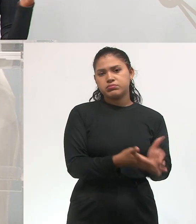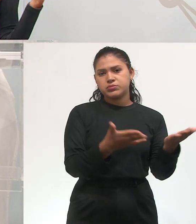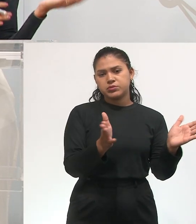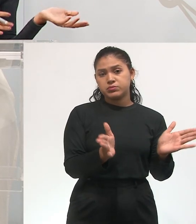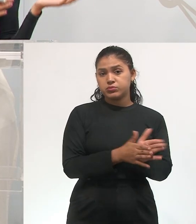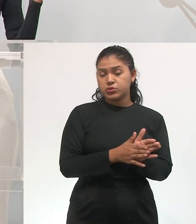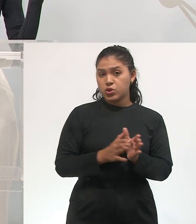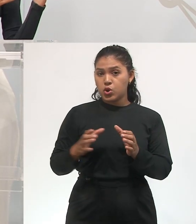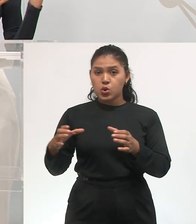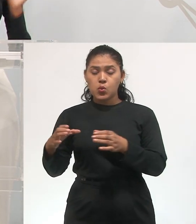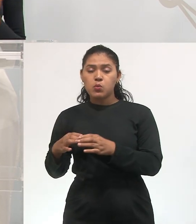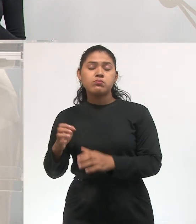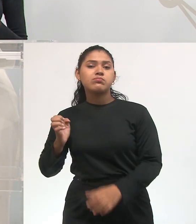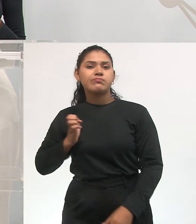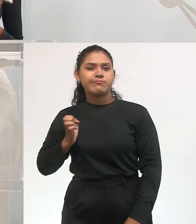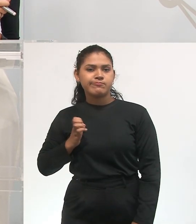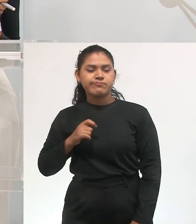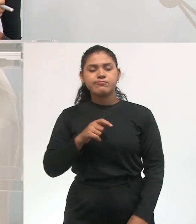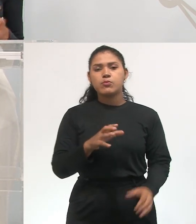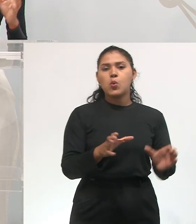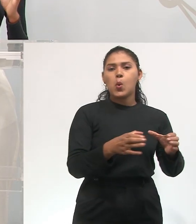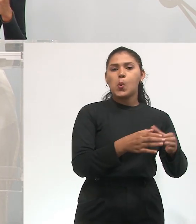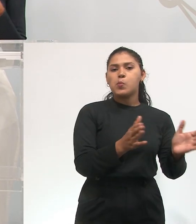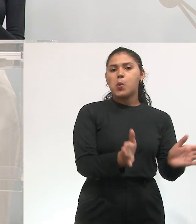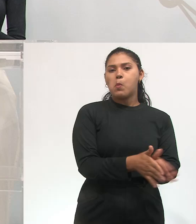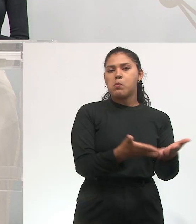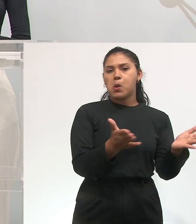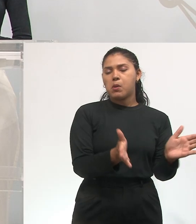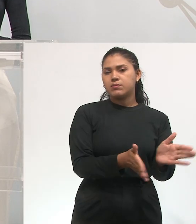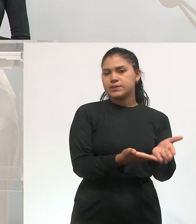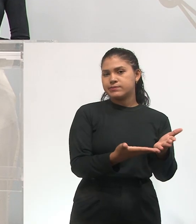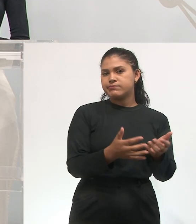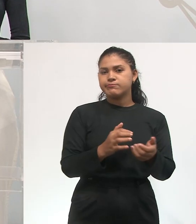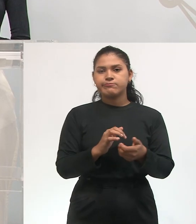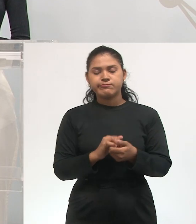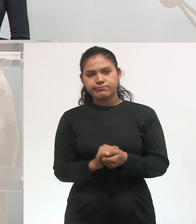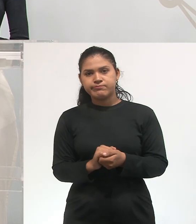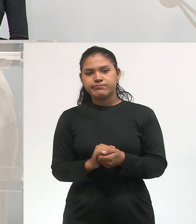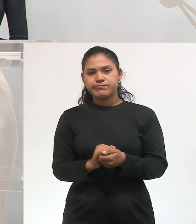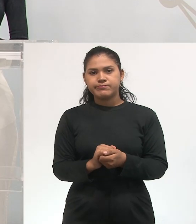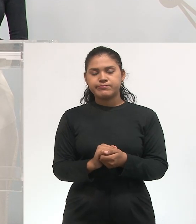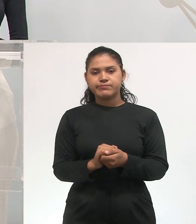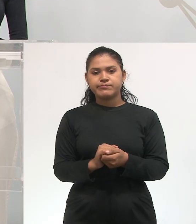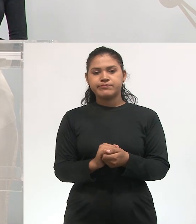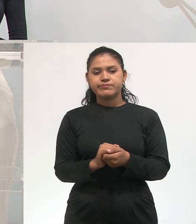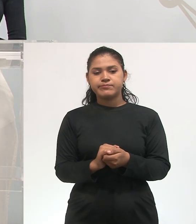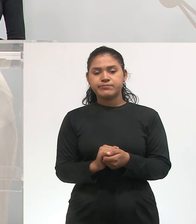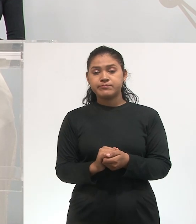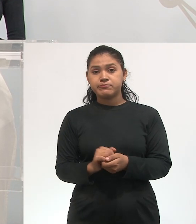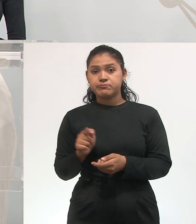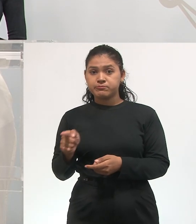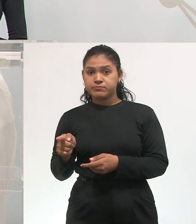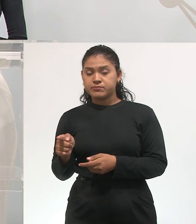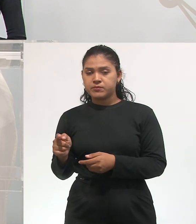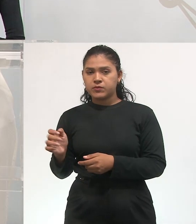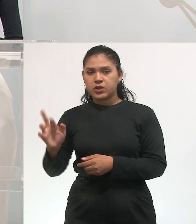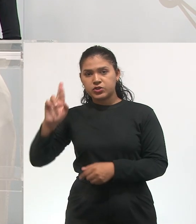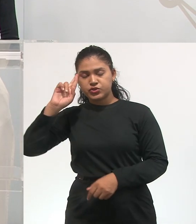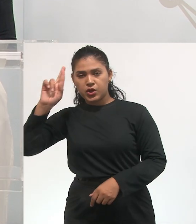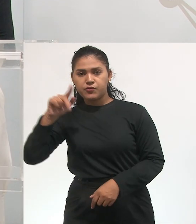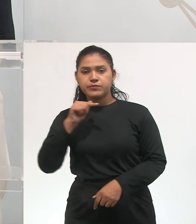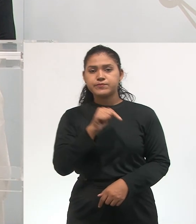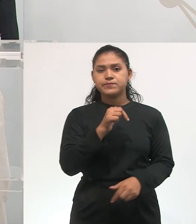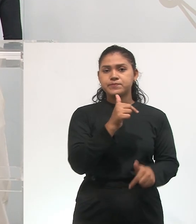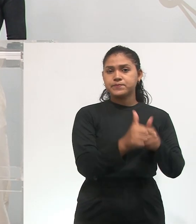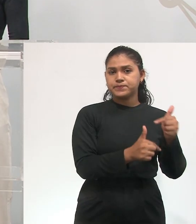nós já aprendemos que é a burguesia, e a classe dominada, o proletariado, né, ou o